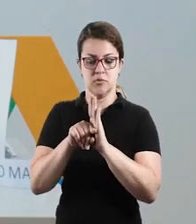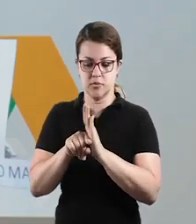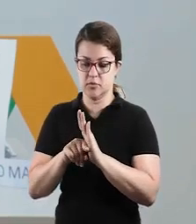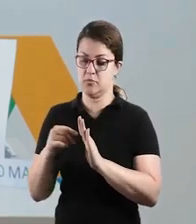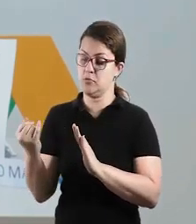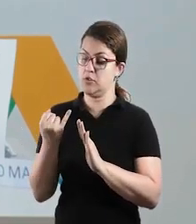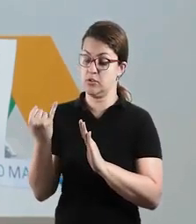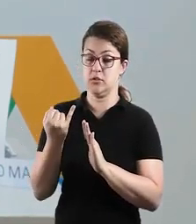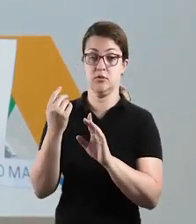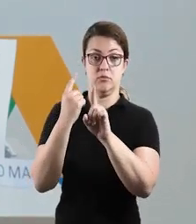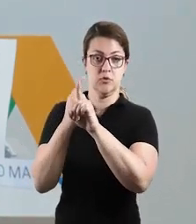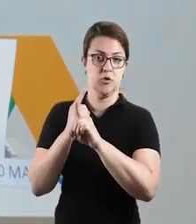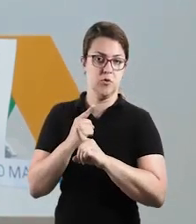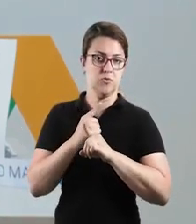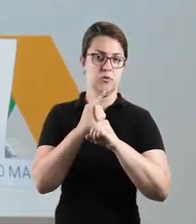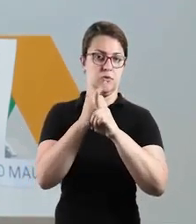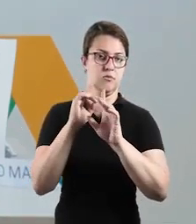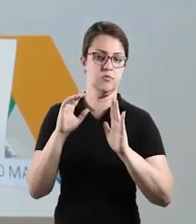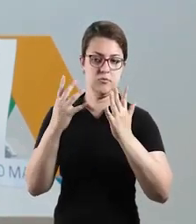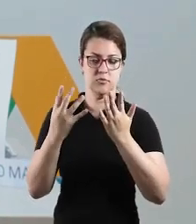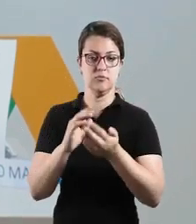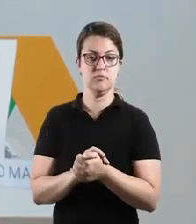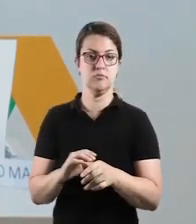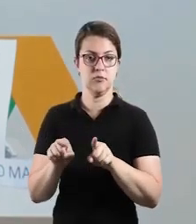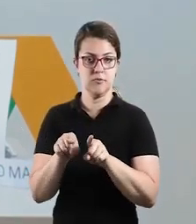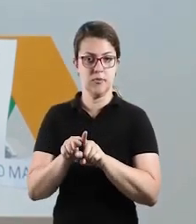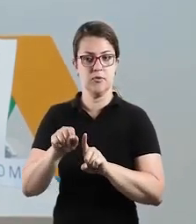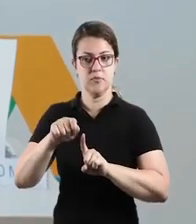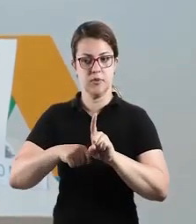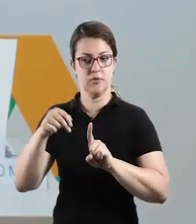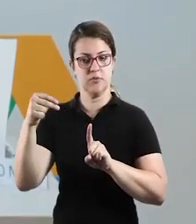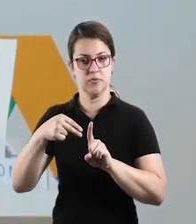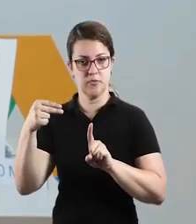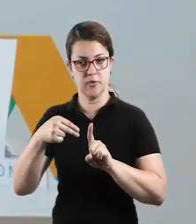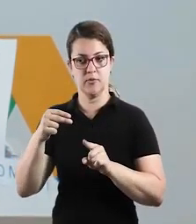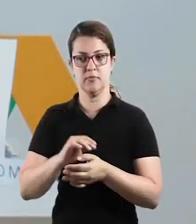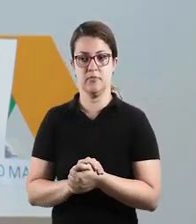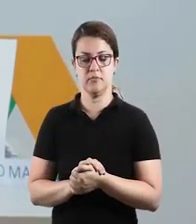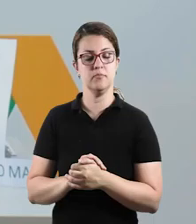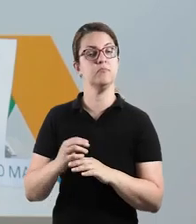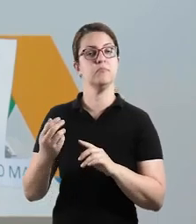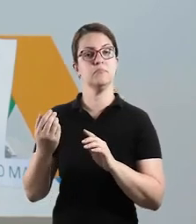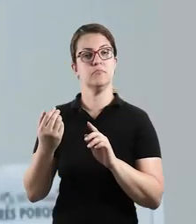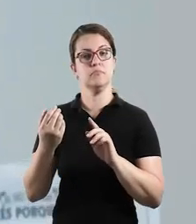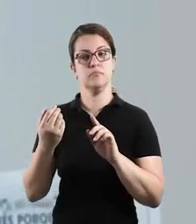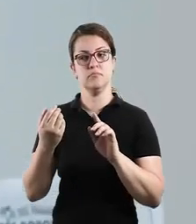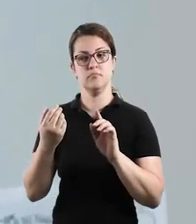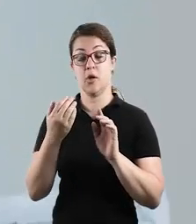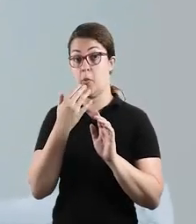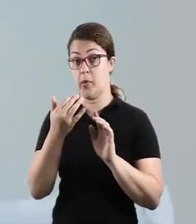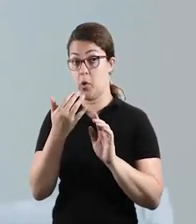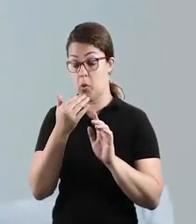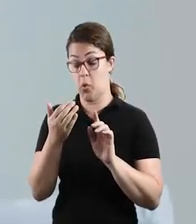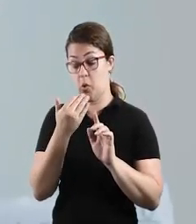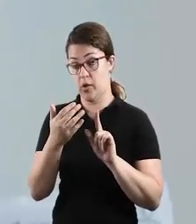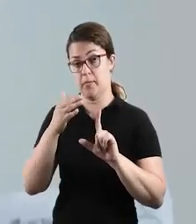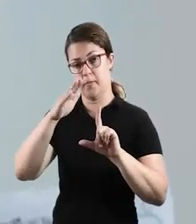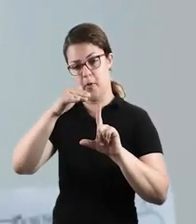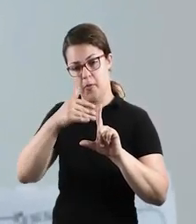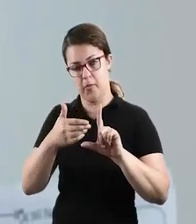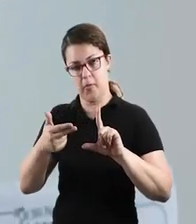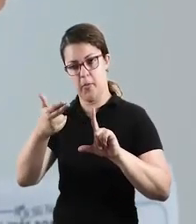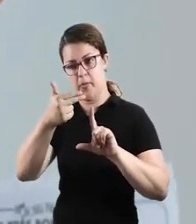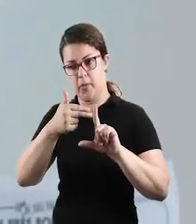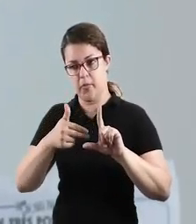datas importantes aqui, tá? E também tem o mês de novembro lá no link para pintar